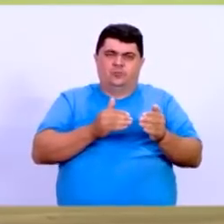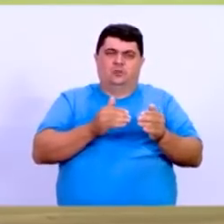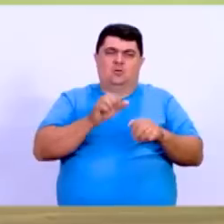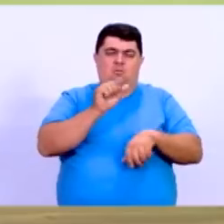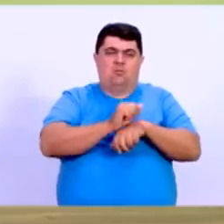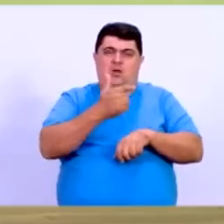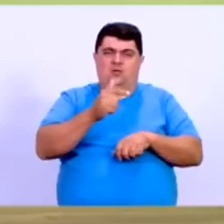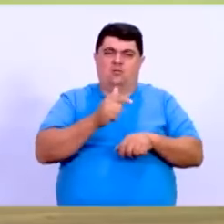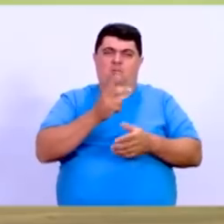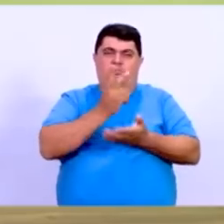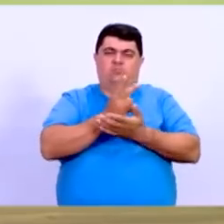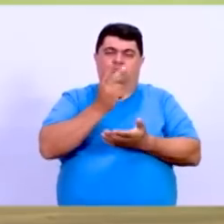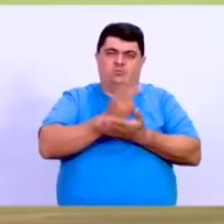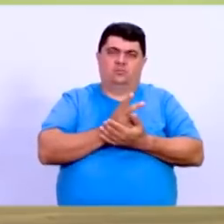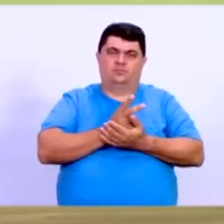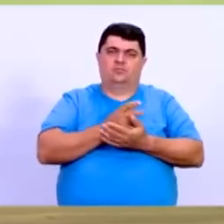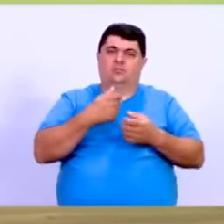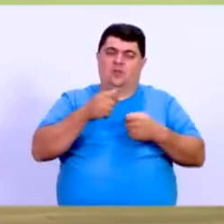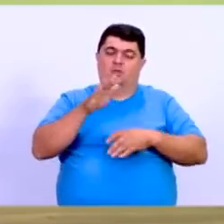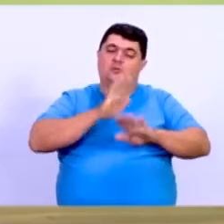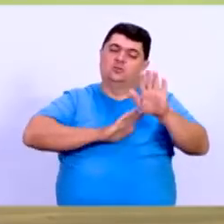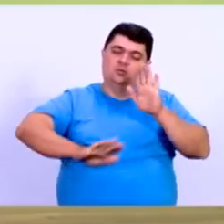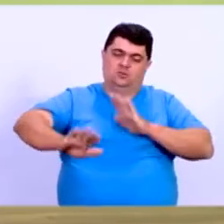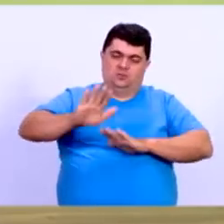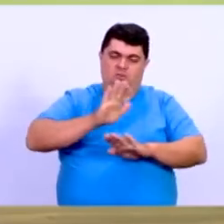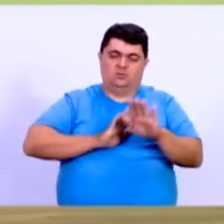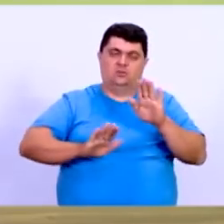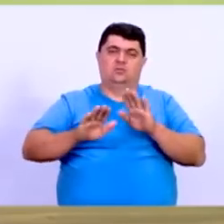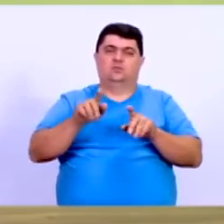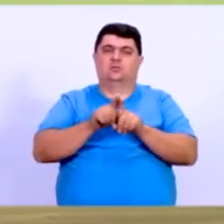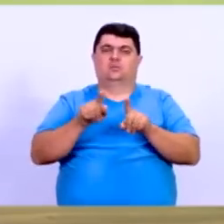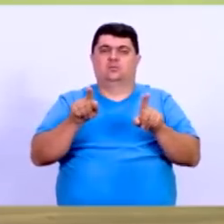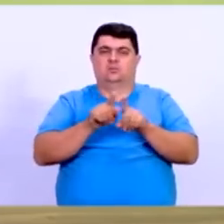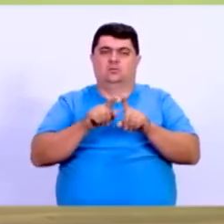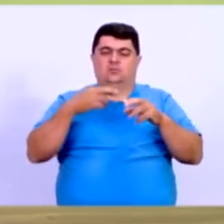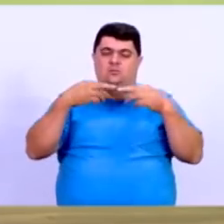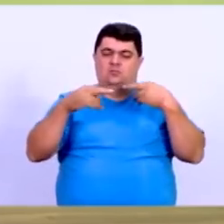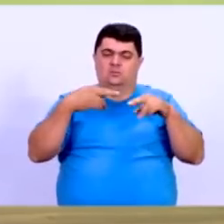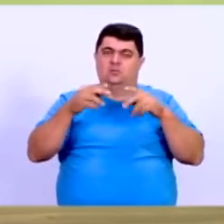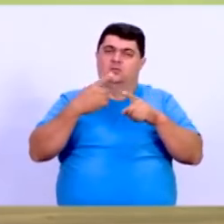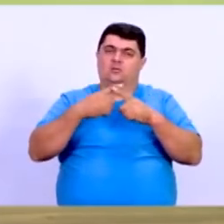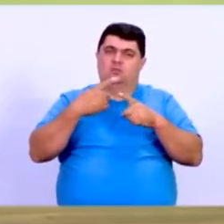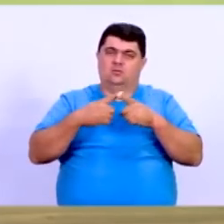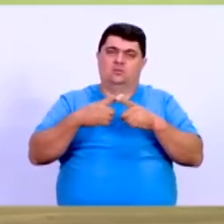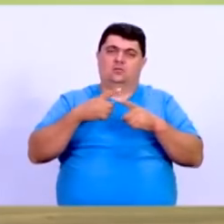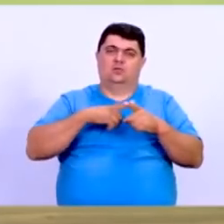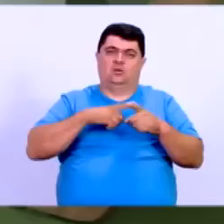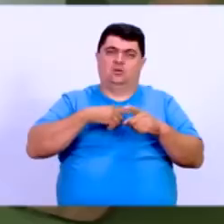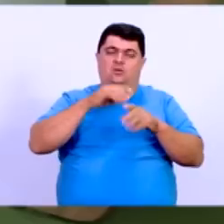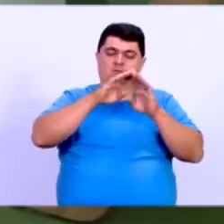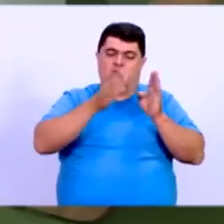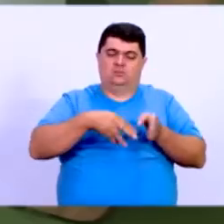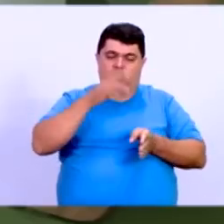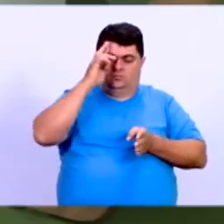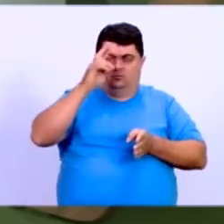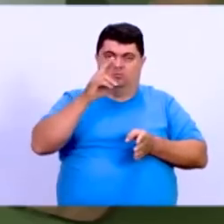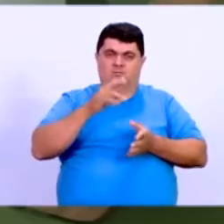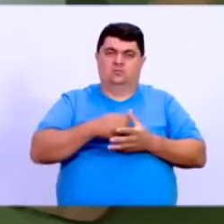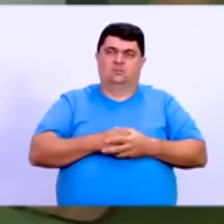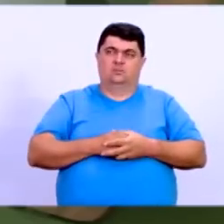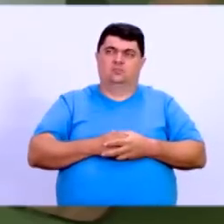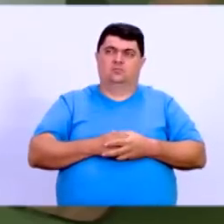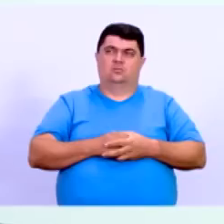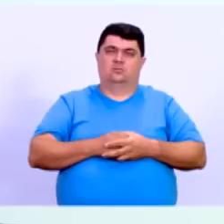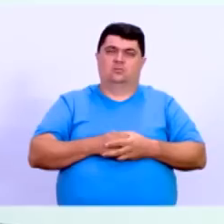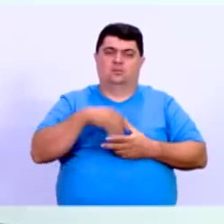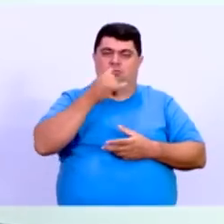imediato, né? Então eu tenho que tomar outros cuidados na hora que eu vou trabalhar com rede, eu vou trabalhar no ambiente cliente-servidor. Verdade, pessoal. Bem lembrado, né?